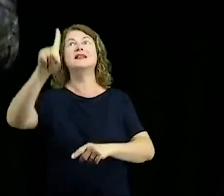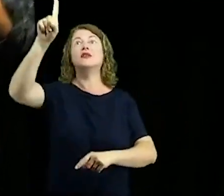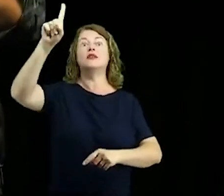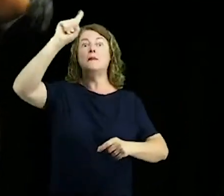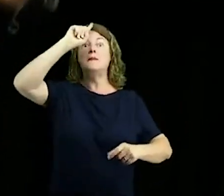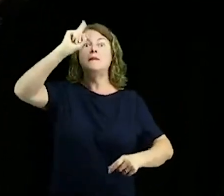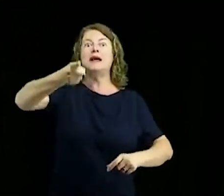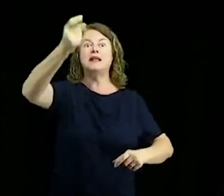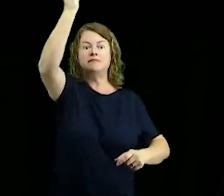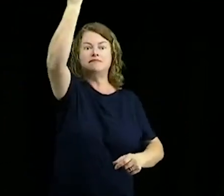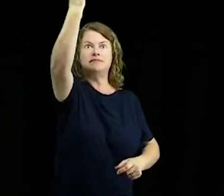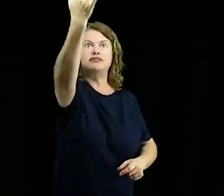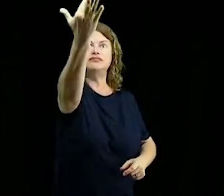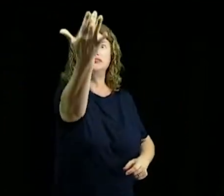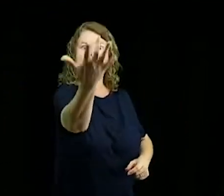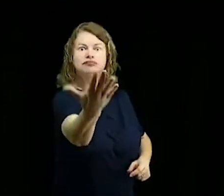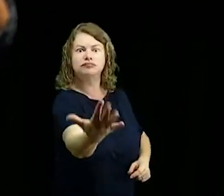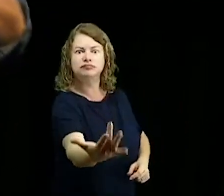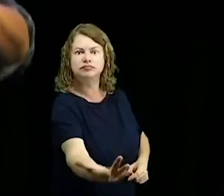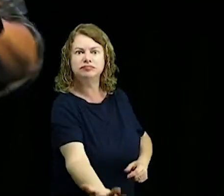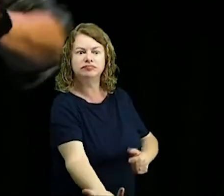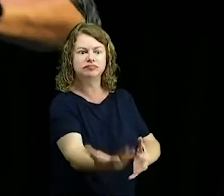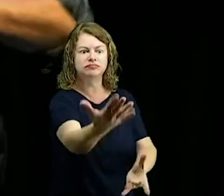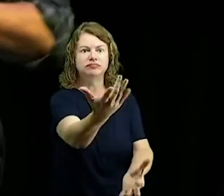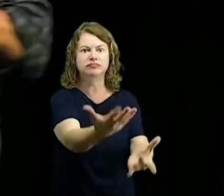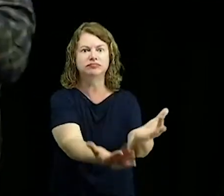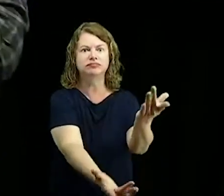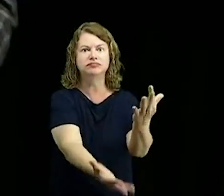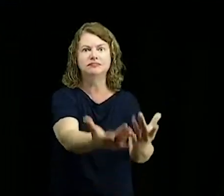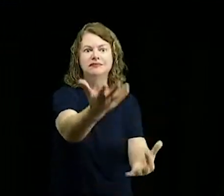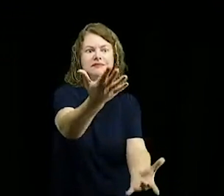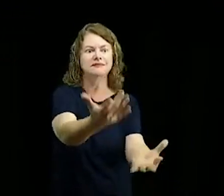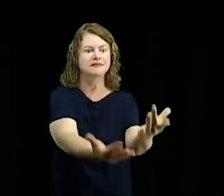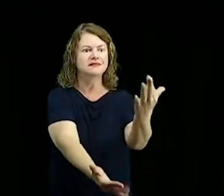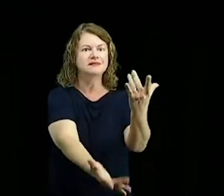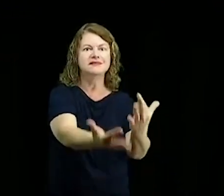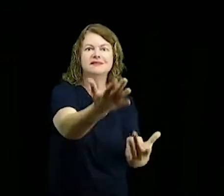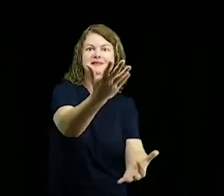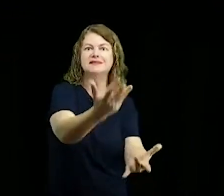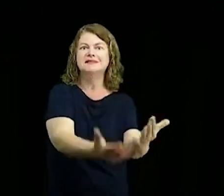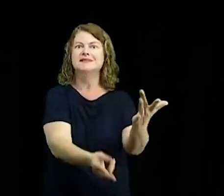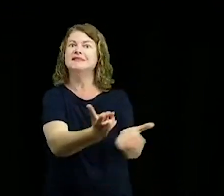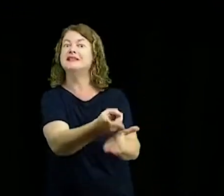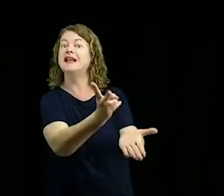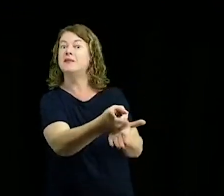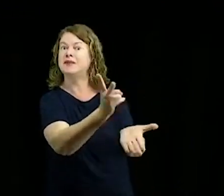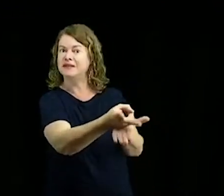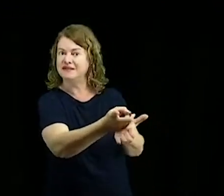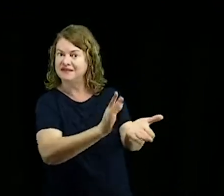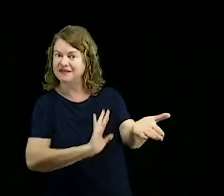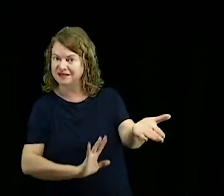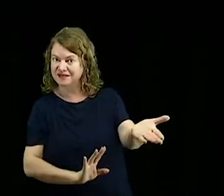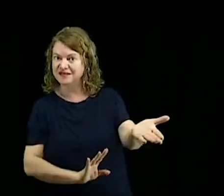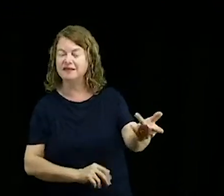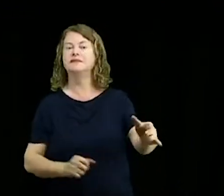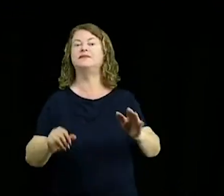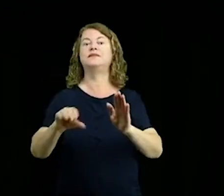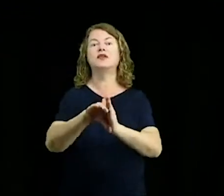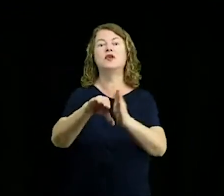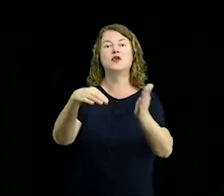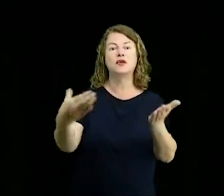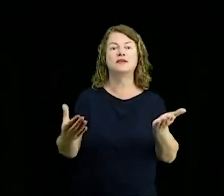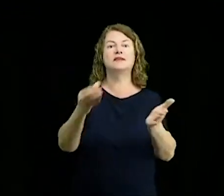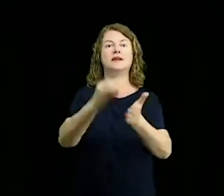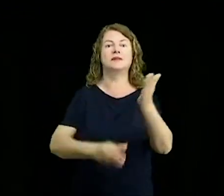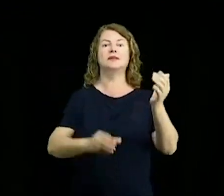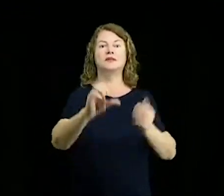fogo, e aquele fogo fica aceso para sempre, para sempre. Aconteceu também quando, em Crônicas capítulo